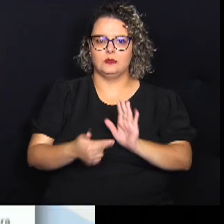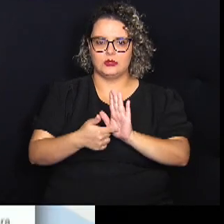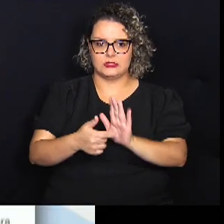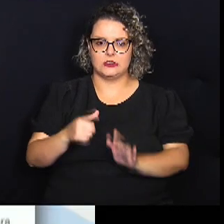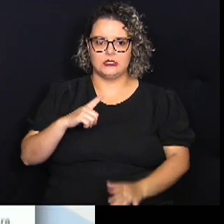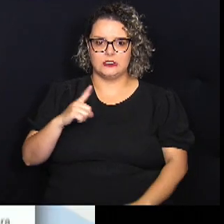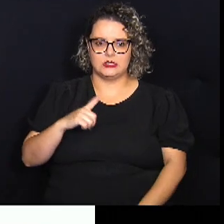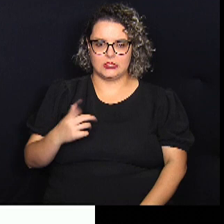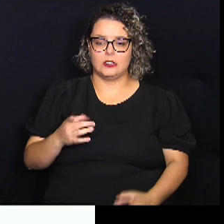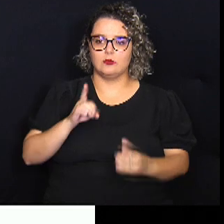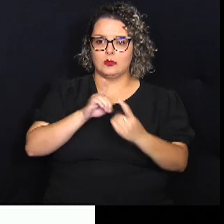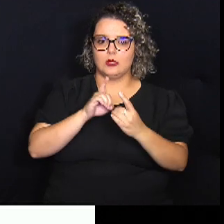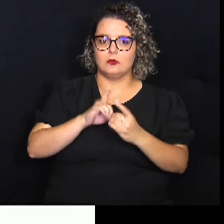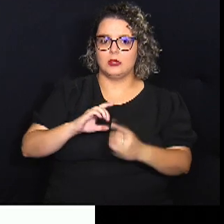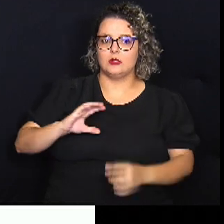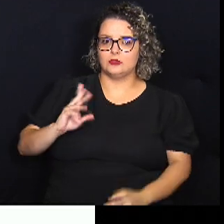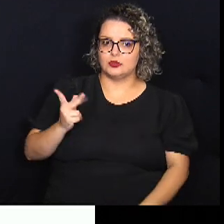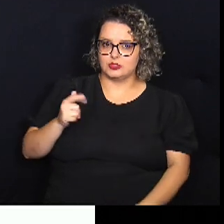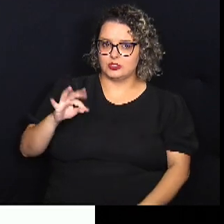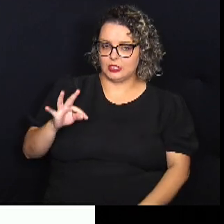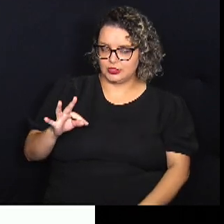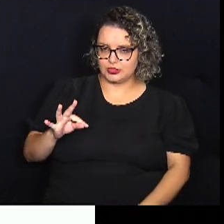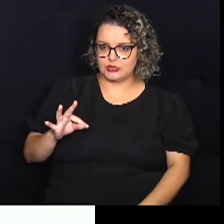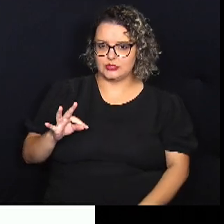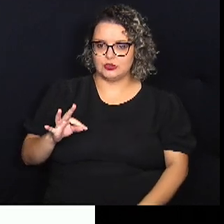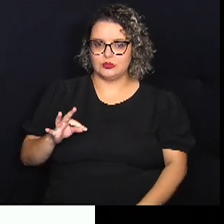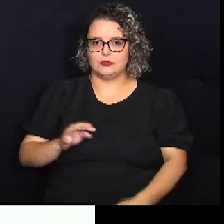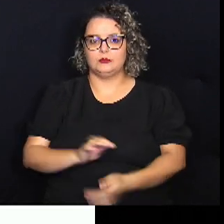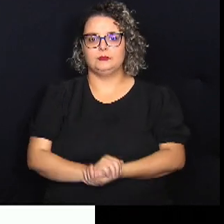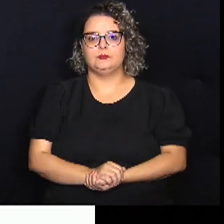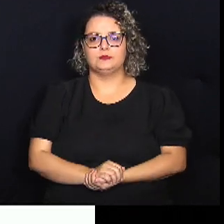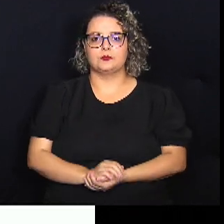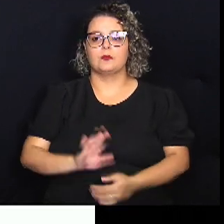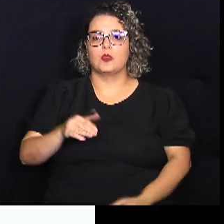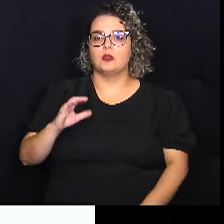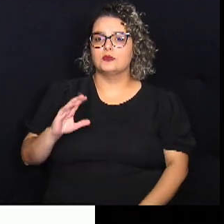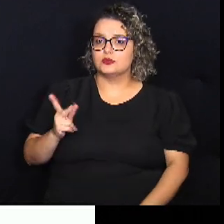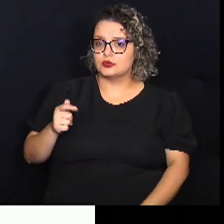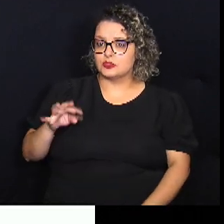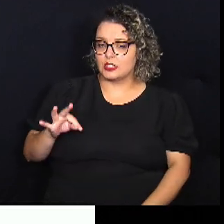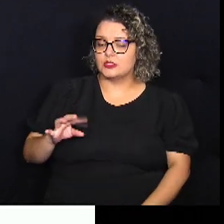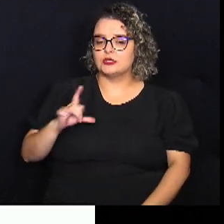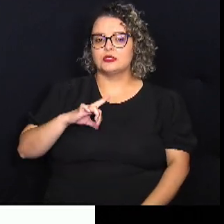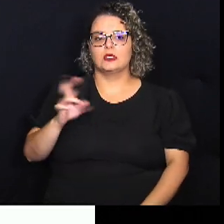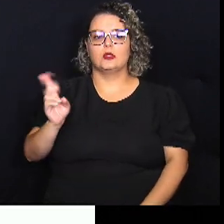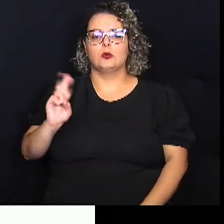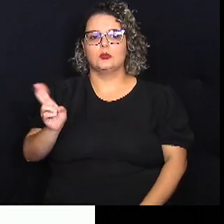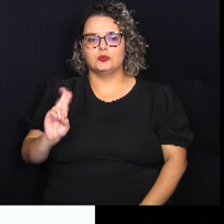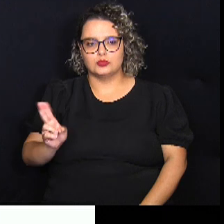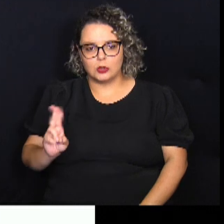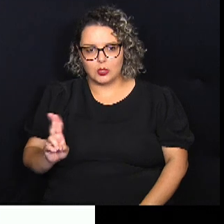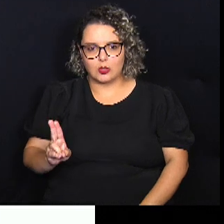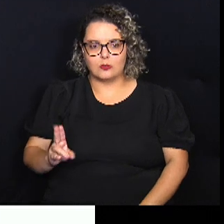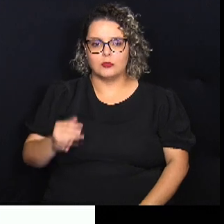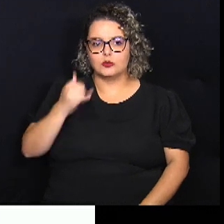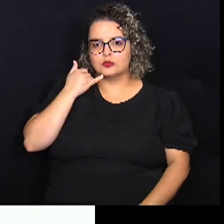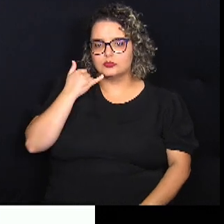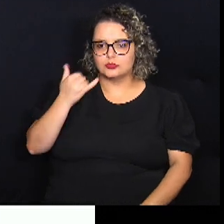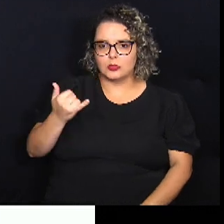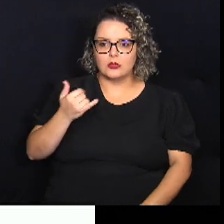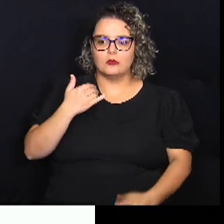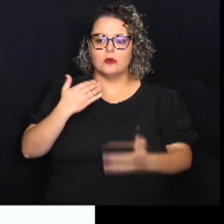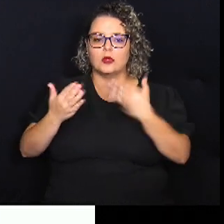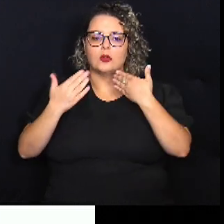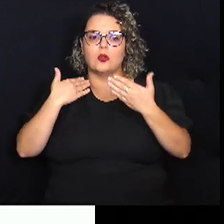você ser atendido pelo chat. Você vai ser, olha, quando você clica lá, tem o seu nome, você inicia o